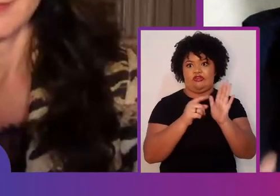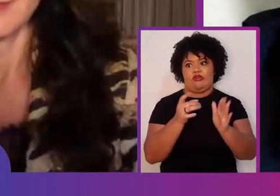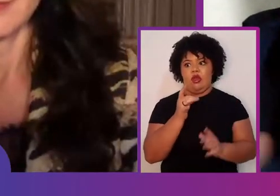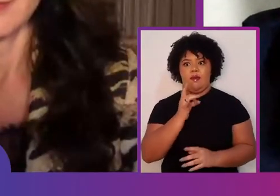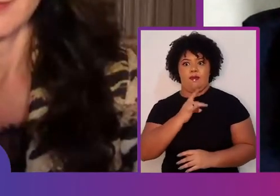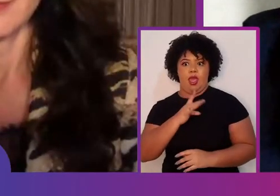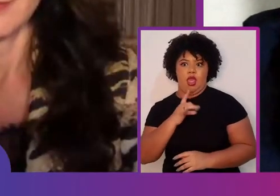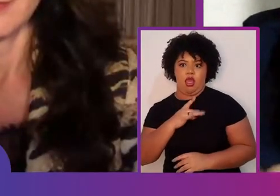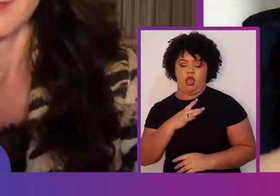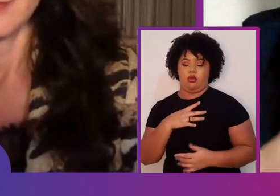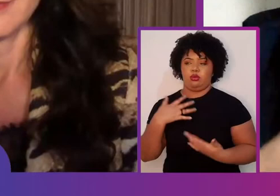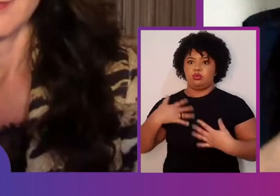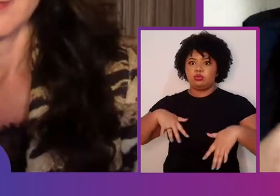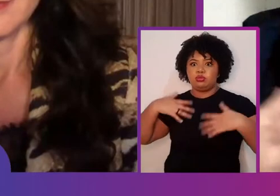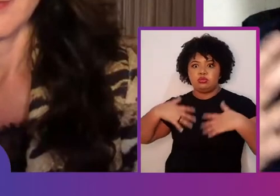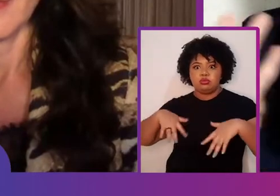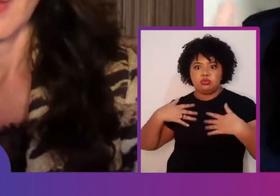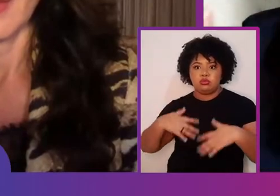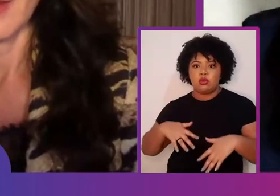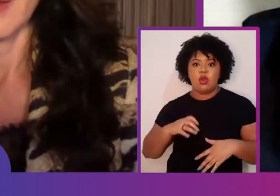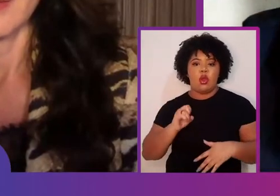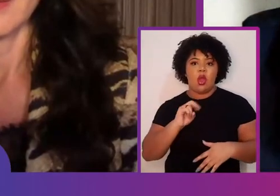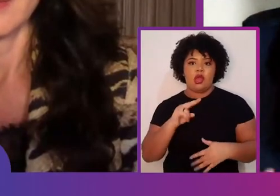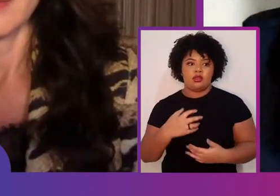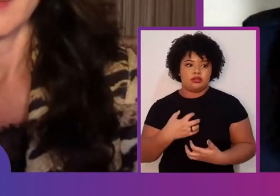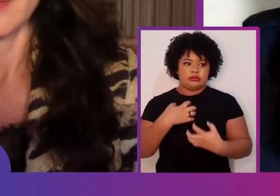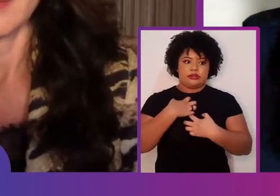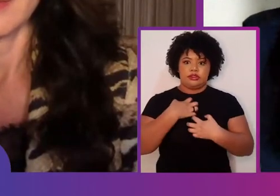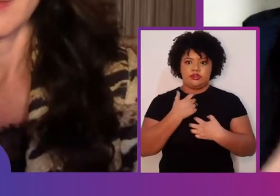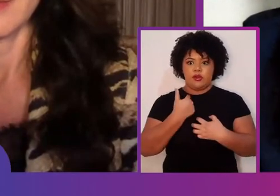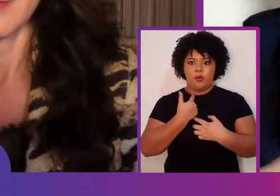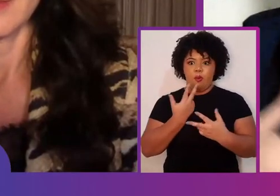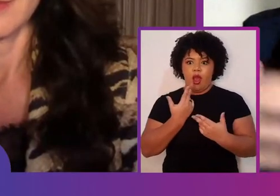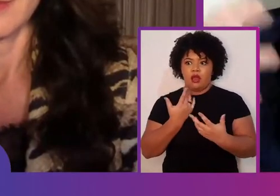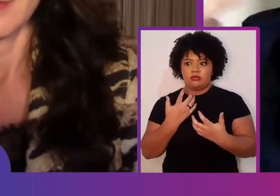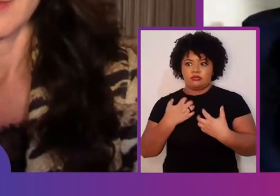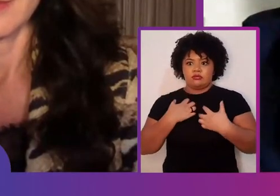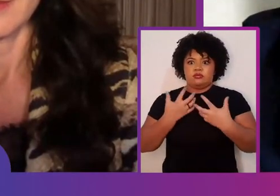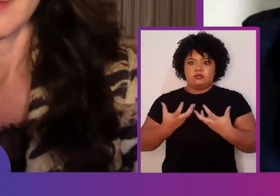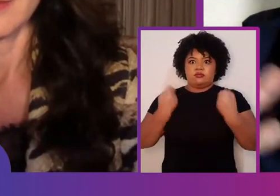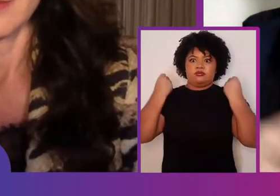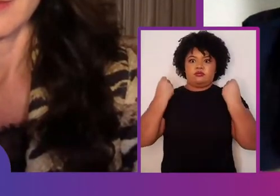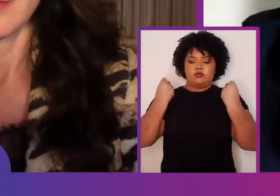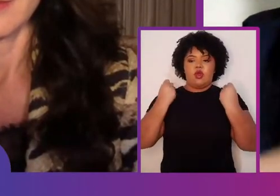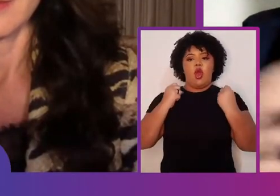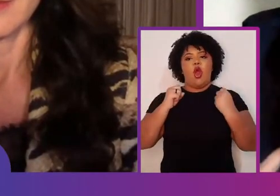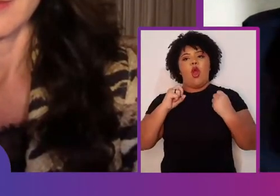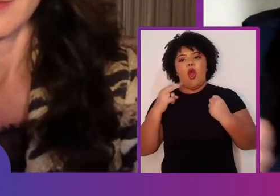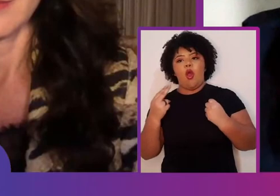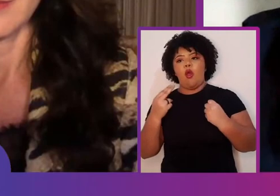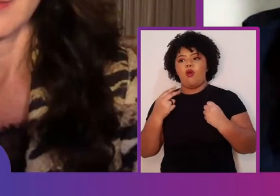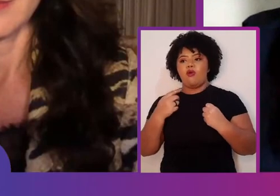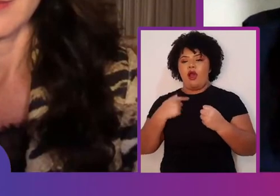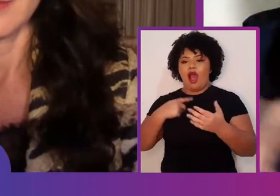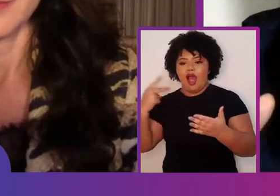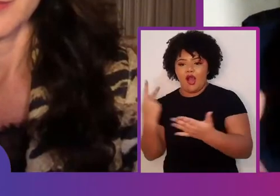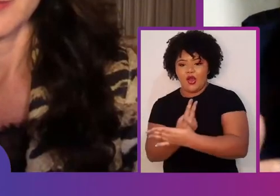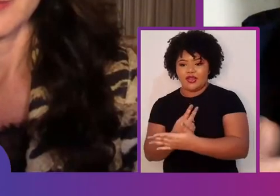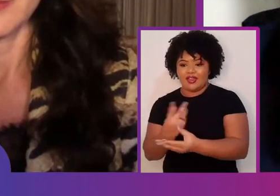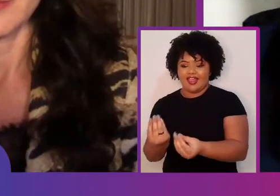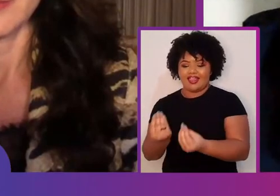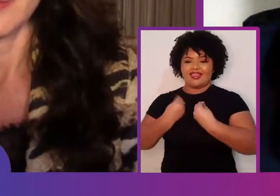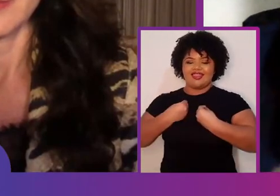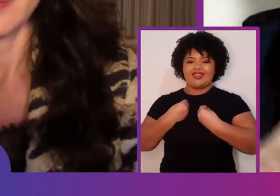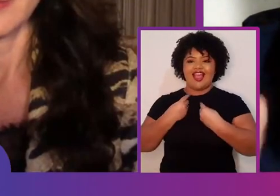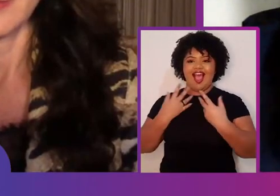dá um pavor absurdo, que te deixa quase paralisado diante daquilo, até uma excitação absurda, como uma